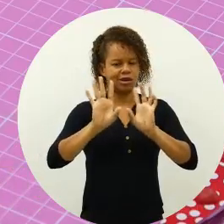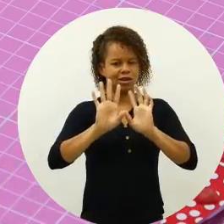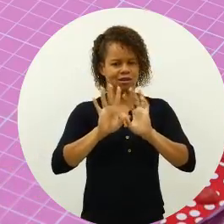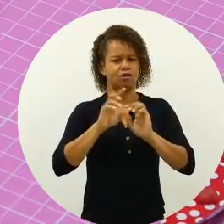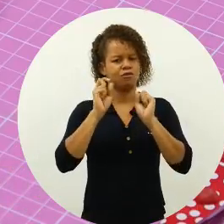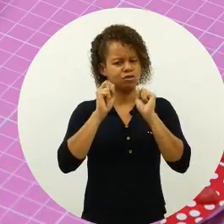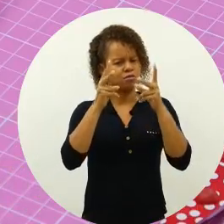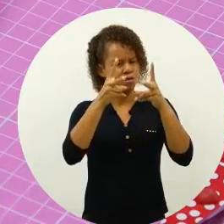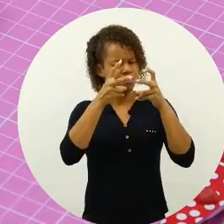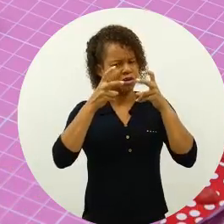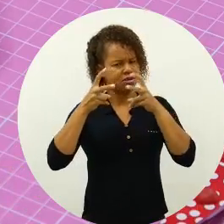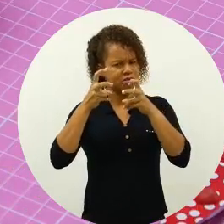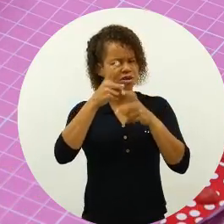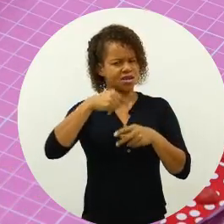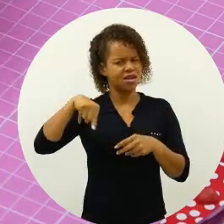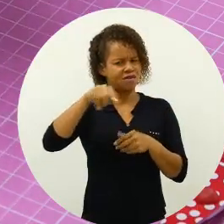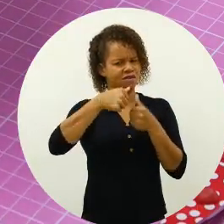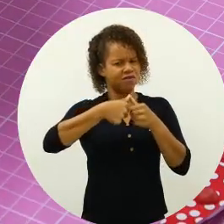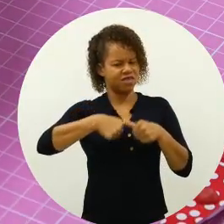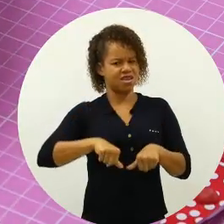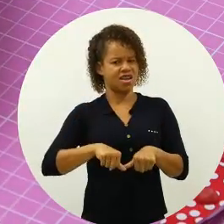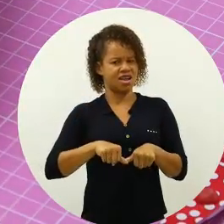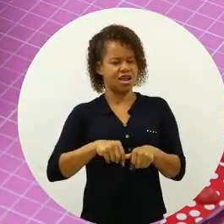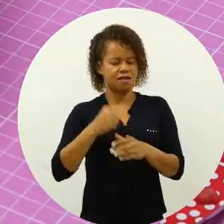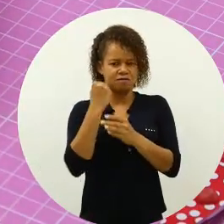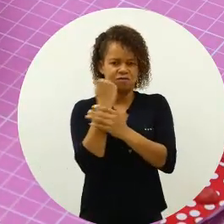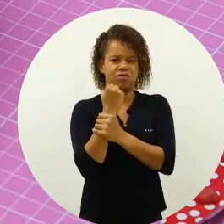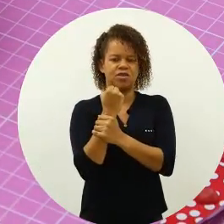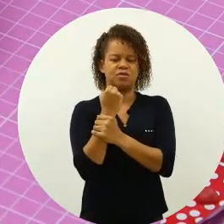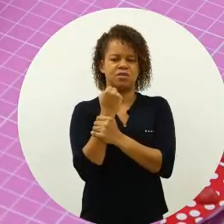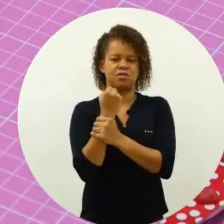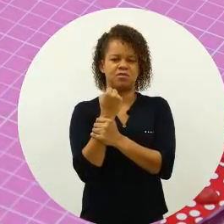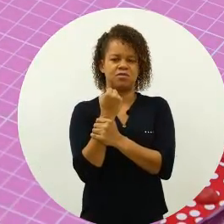vocês podem perceber que ele fica firme